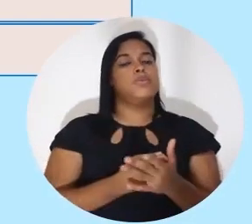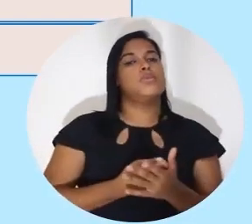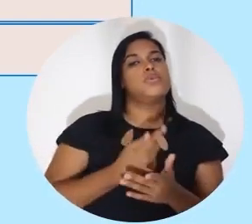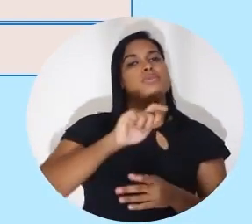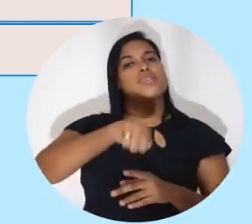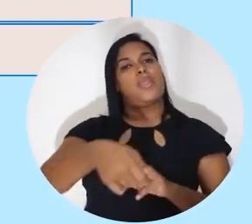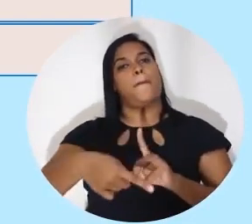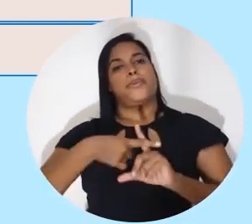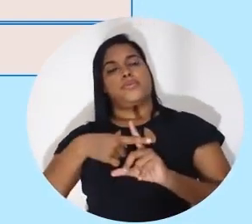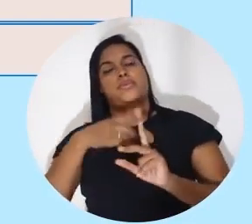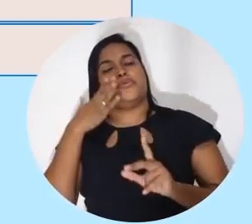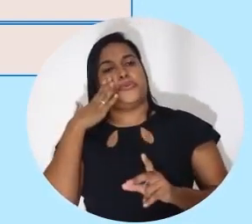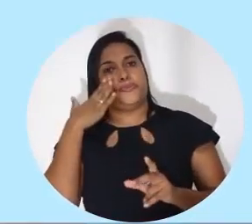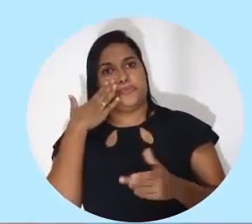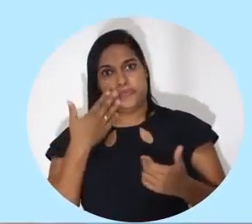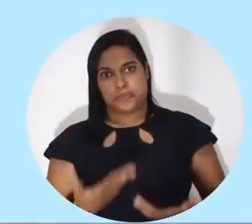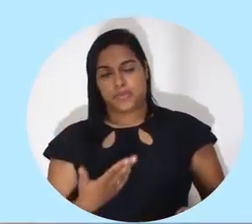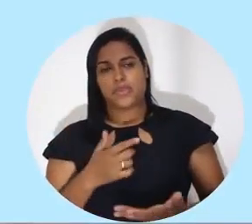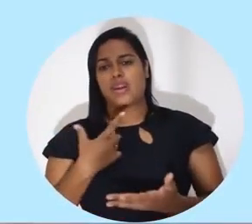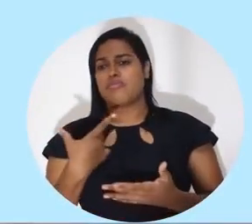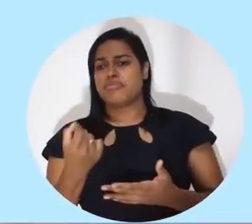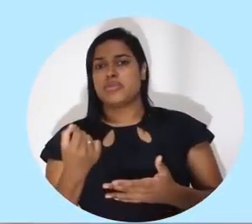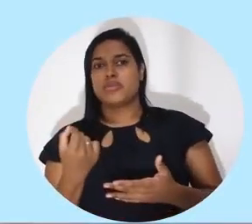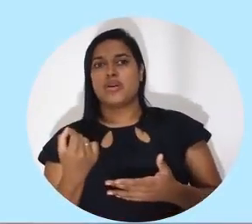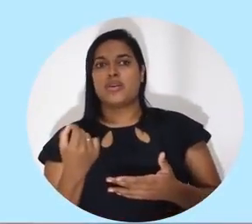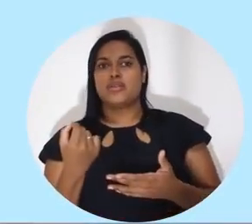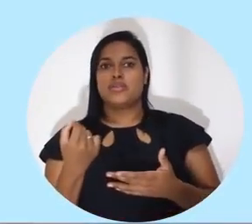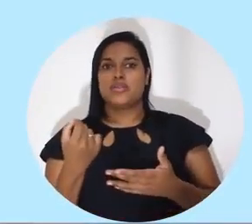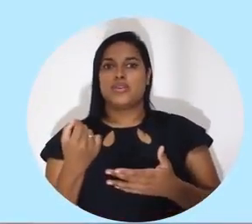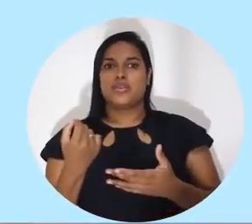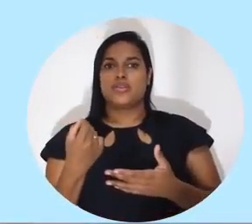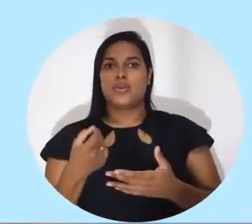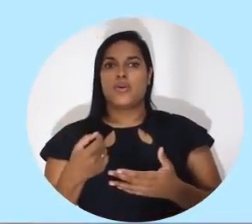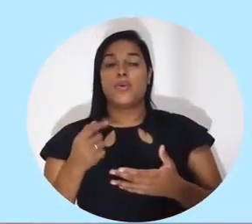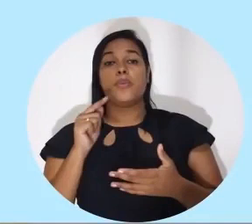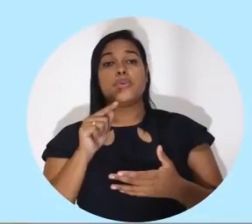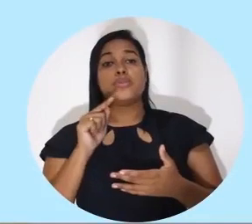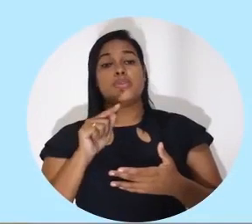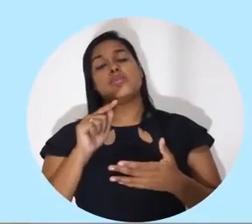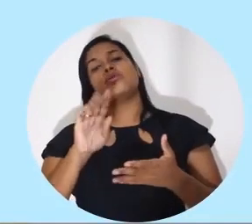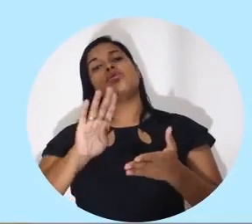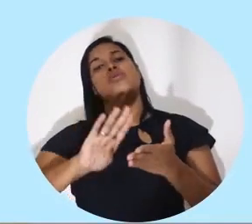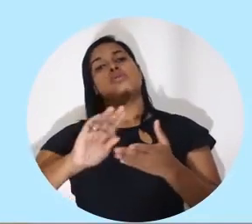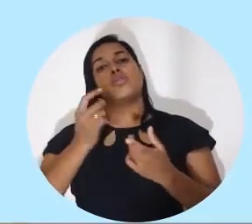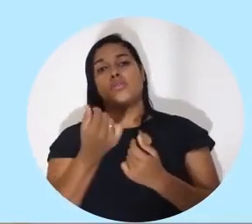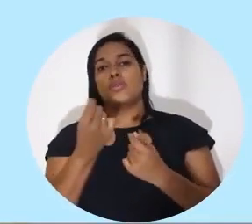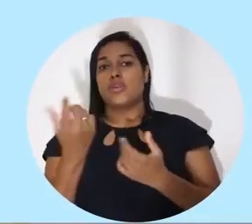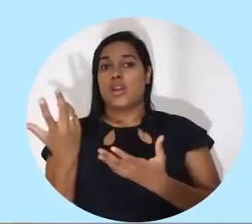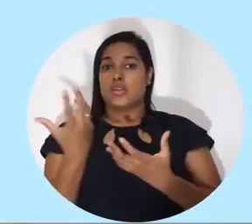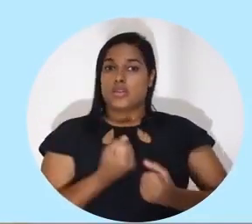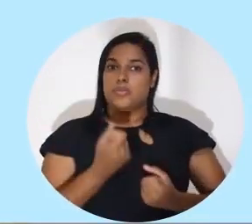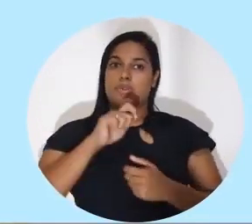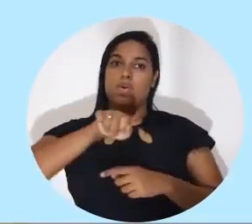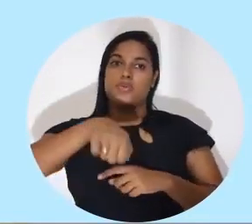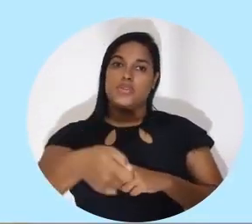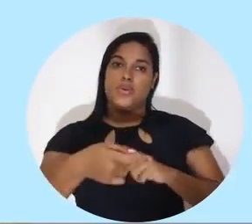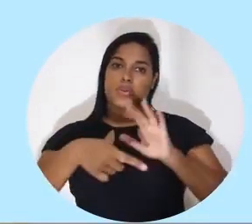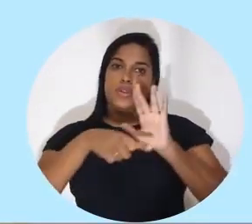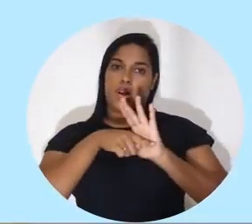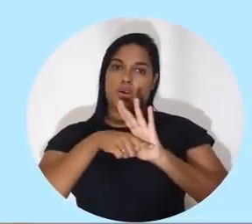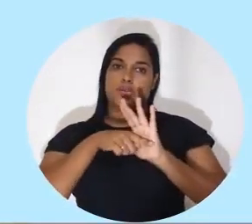sinal positivo. E a saída de divisas? Quando essas contas são debitadas e receberá sinal